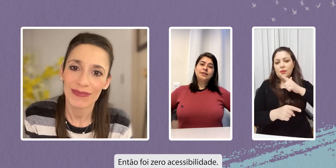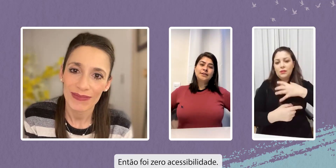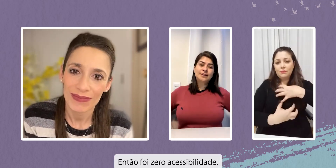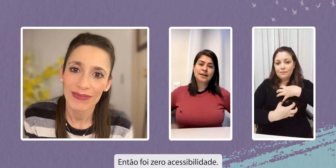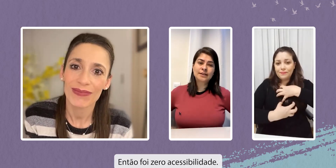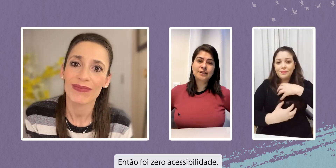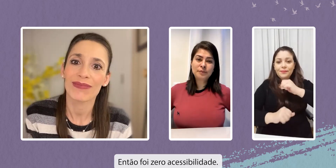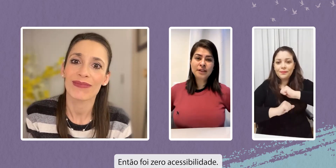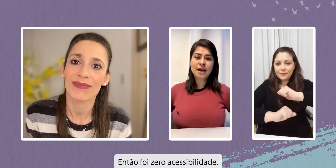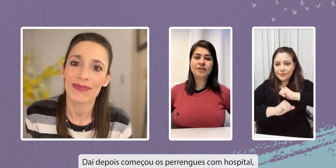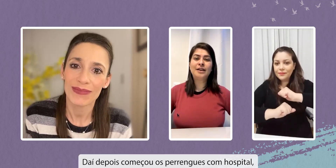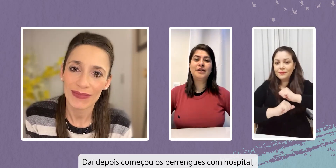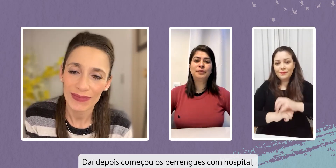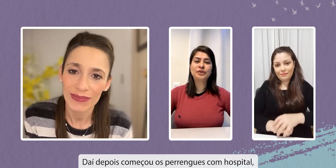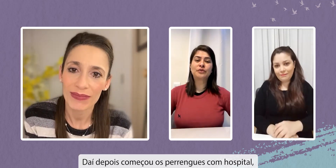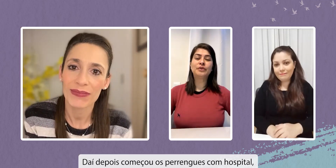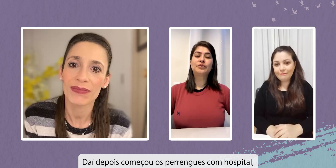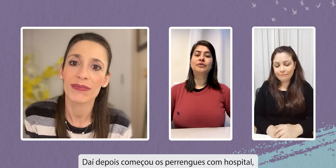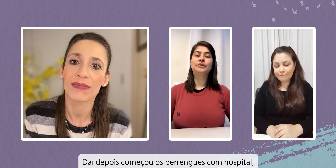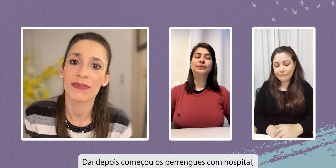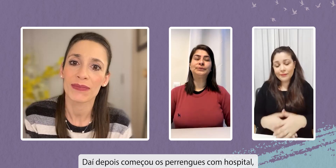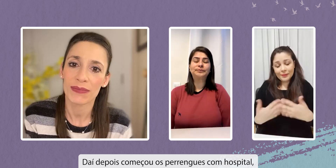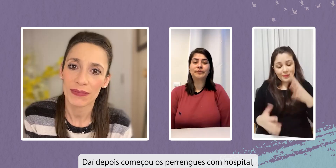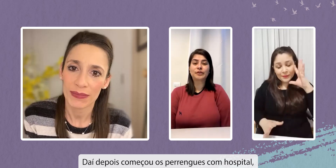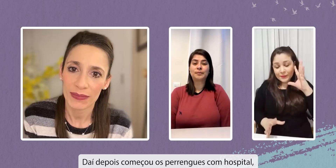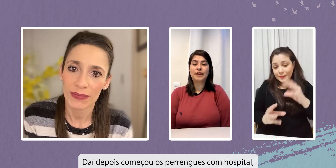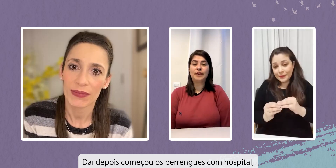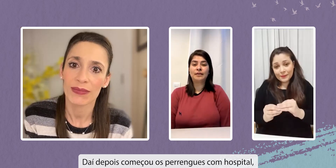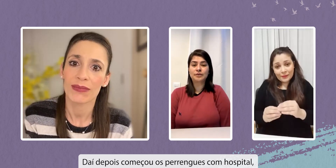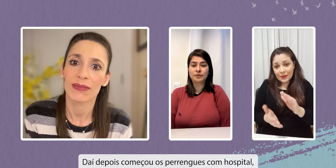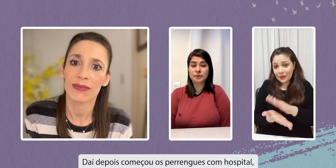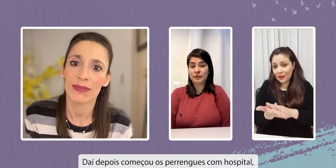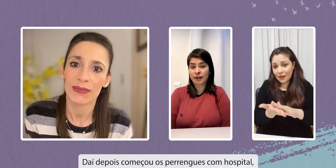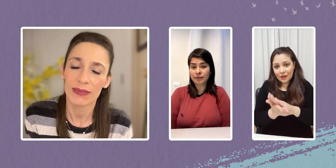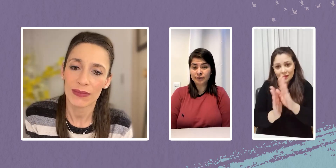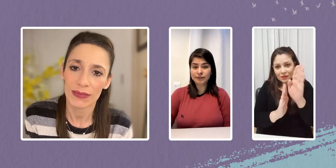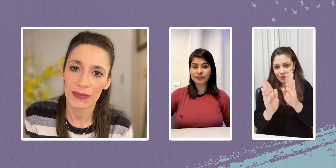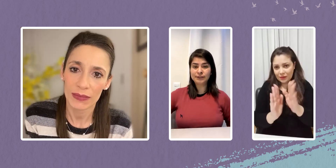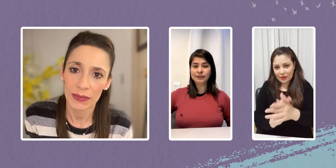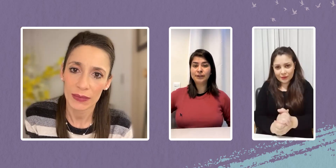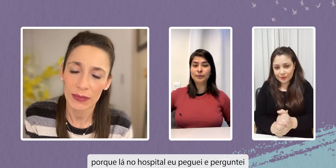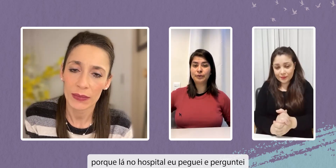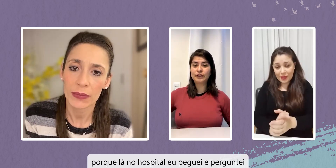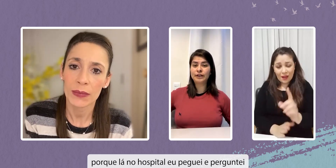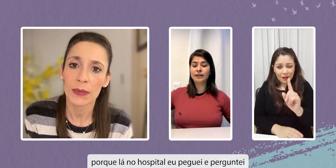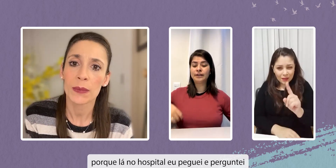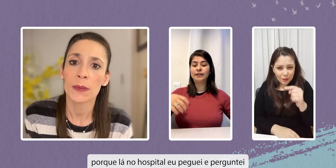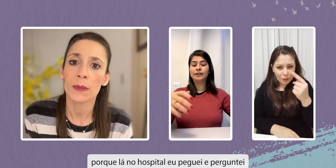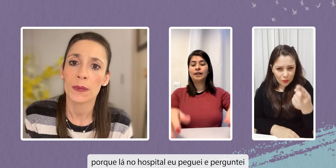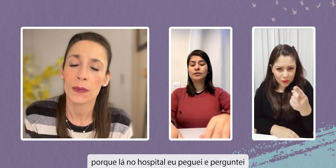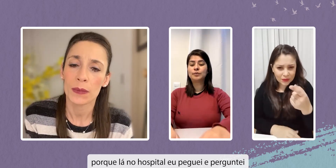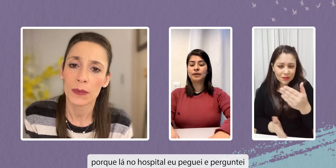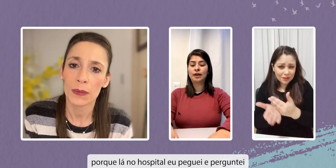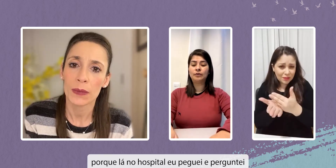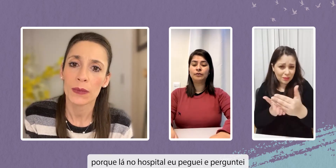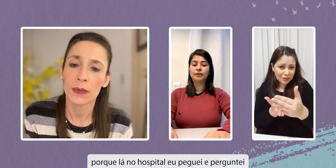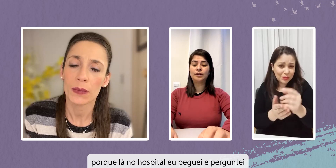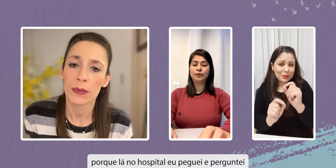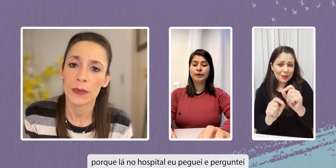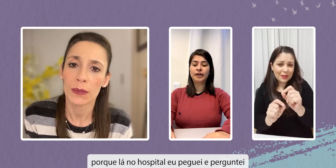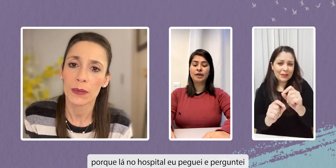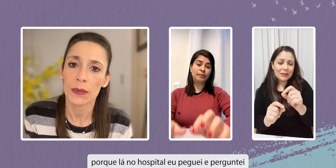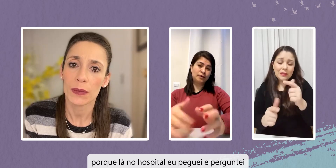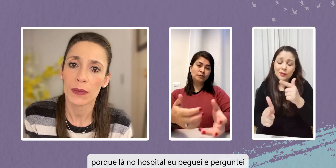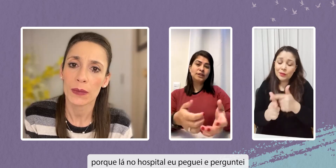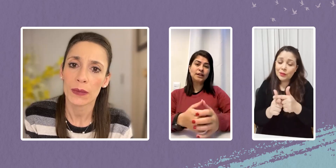Então foi zero acessibilidade. Daí depois começou os perrengues com o hospital, porque lá no hospital